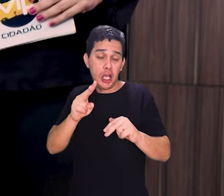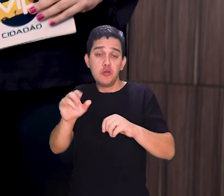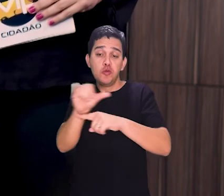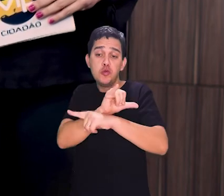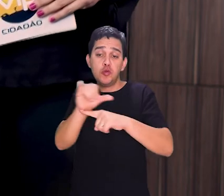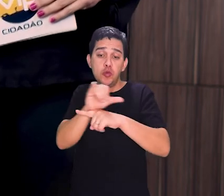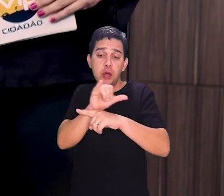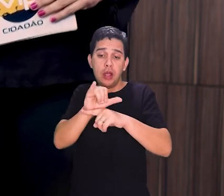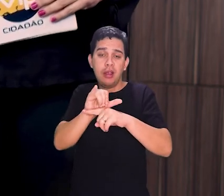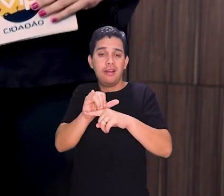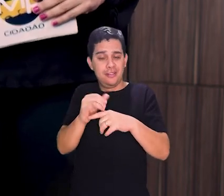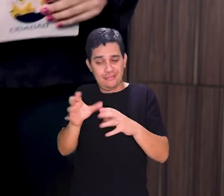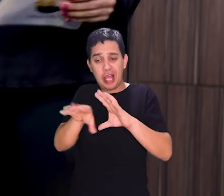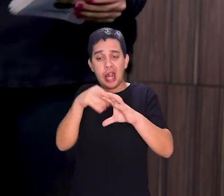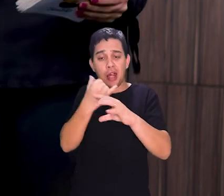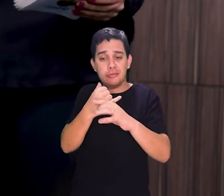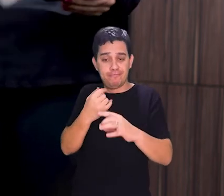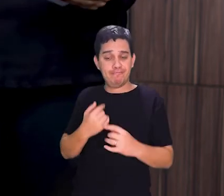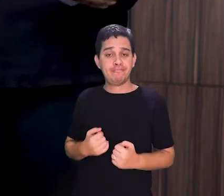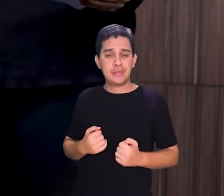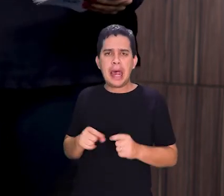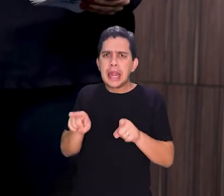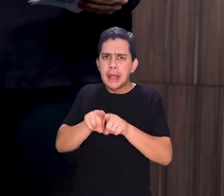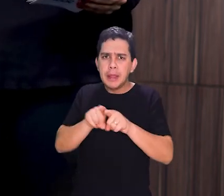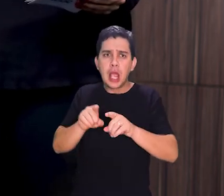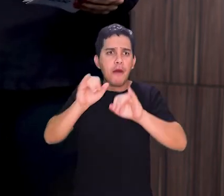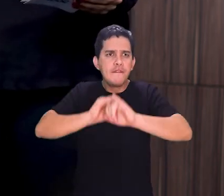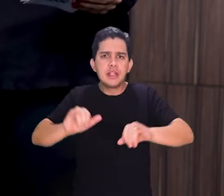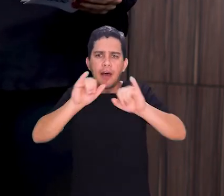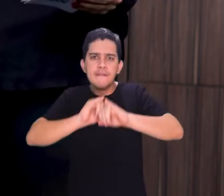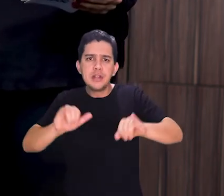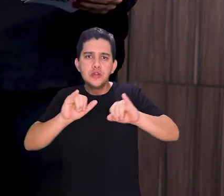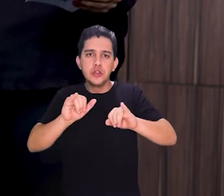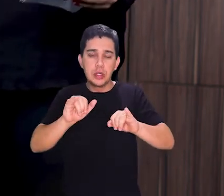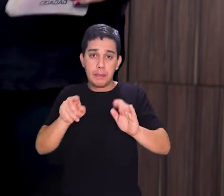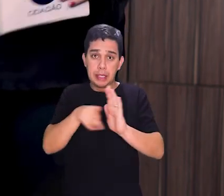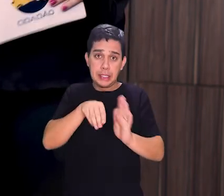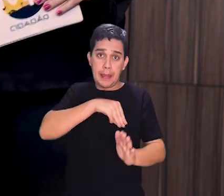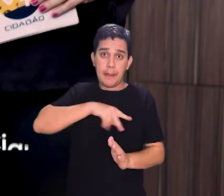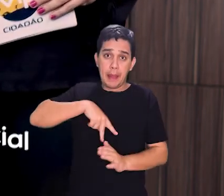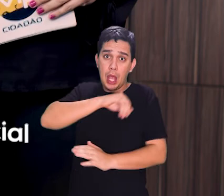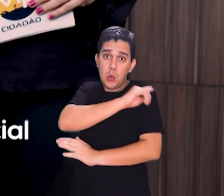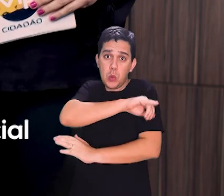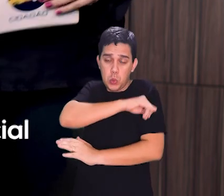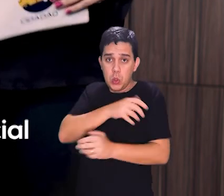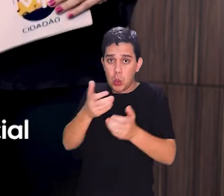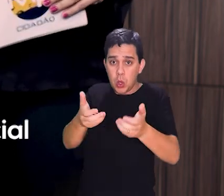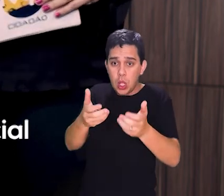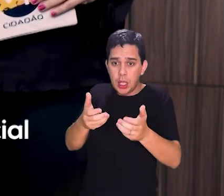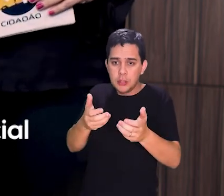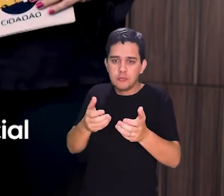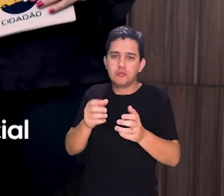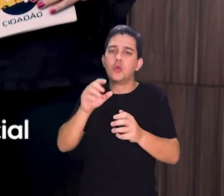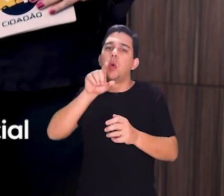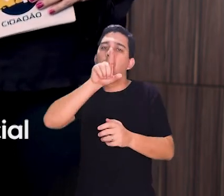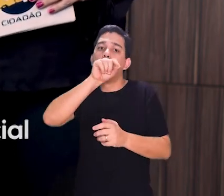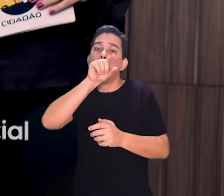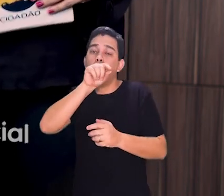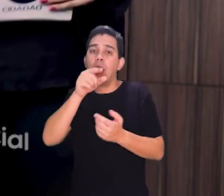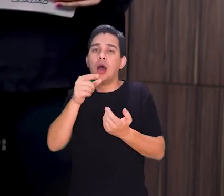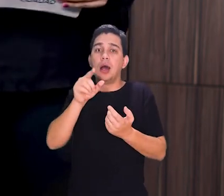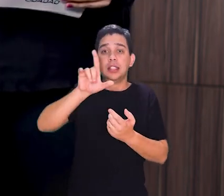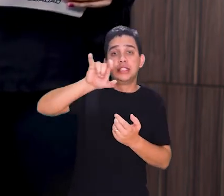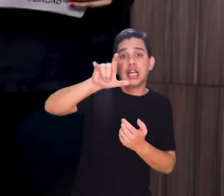no YouTube. Além disso, você pode ficar por dentro das notícias do Ministério Público do Estado do Rio de Janeiro no Twitter,